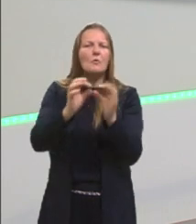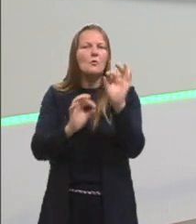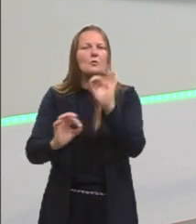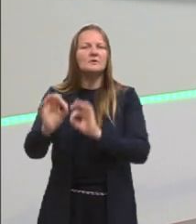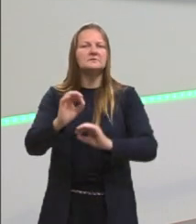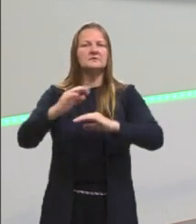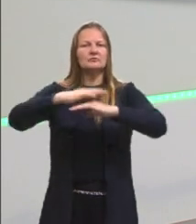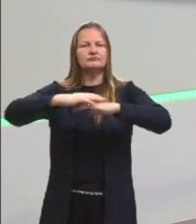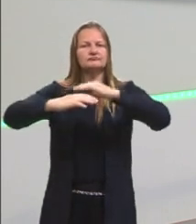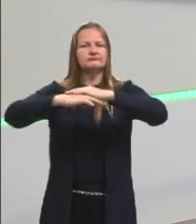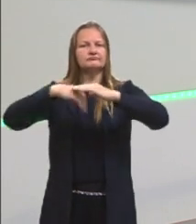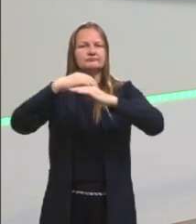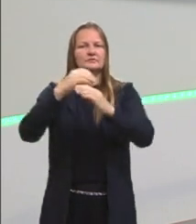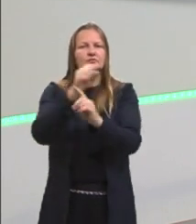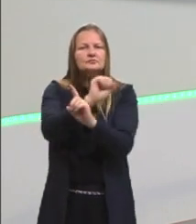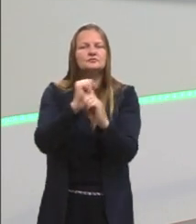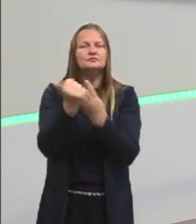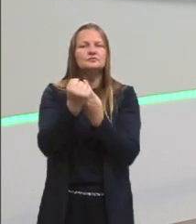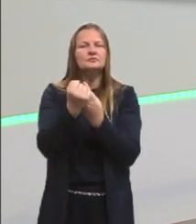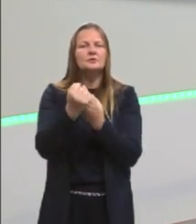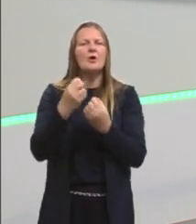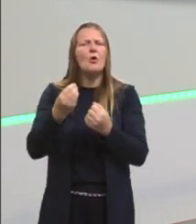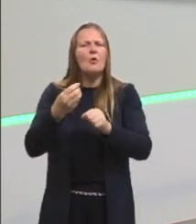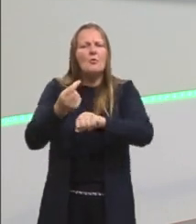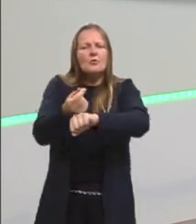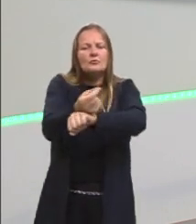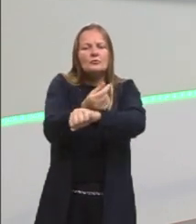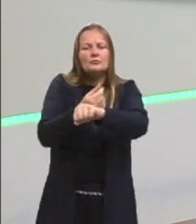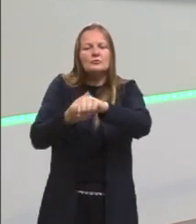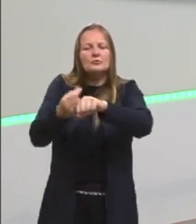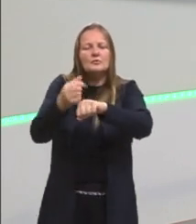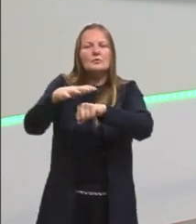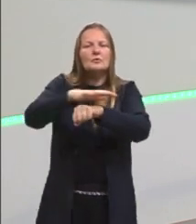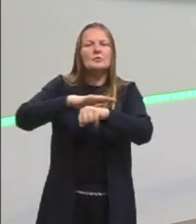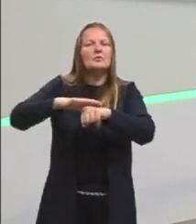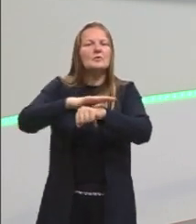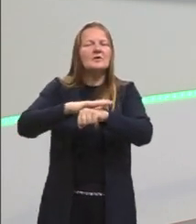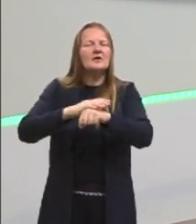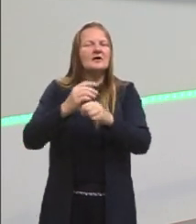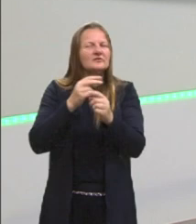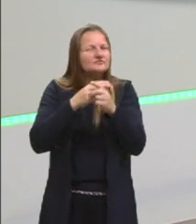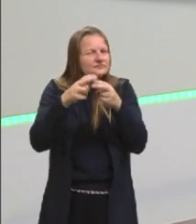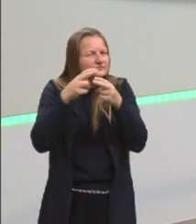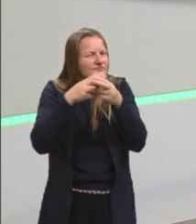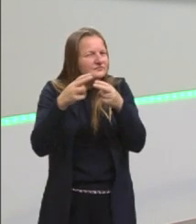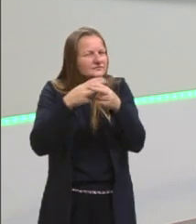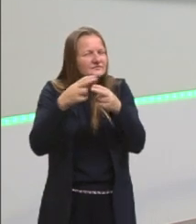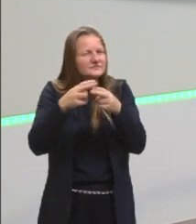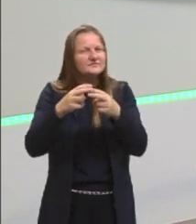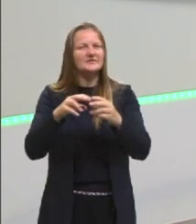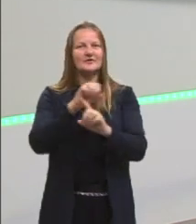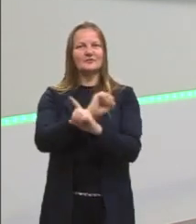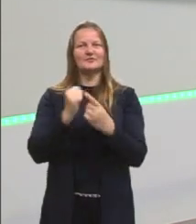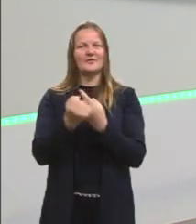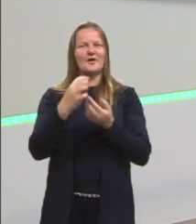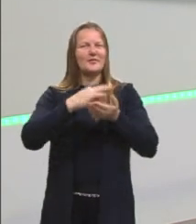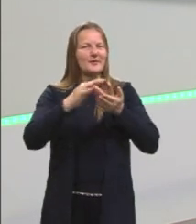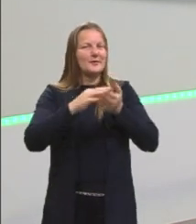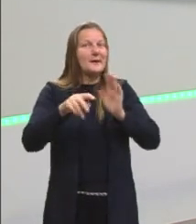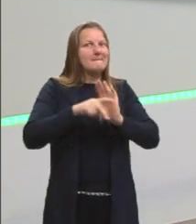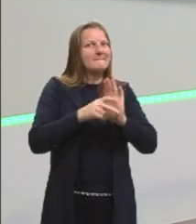e como o neoliberalismo tenta disfarçar Essa sociedade tenta através da sua teoria né